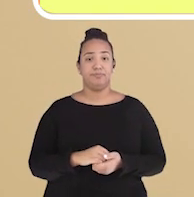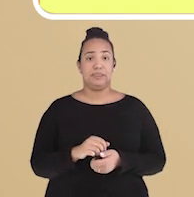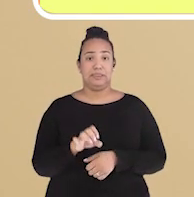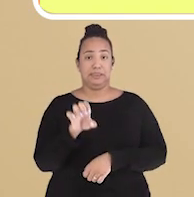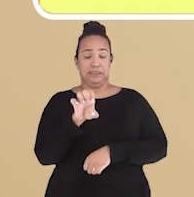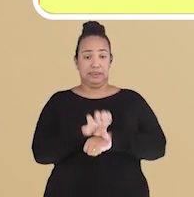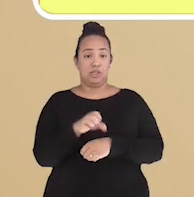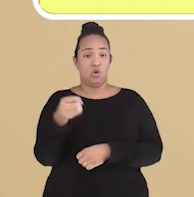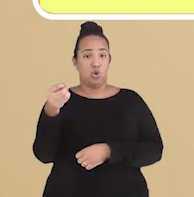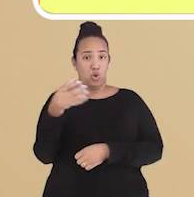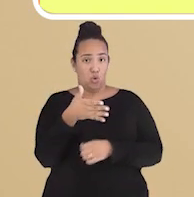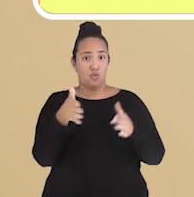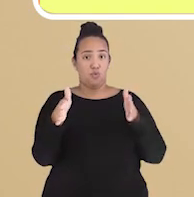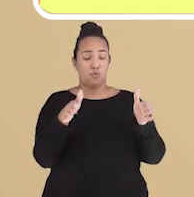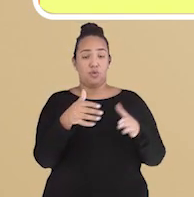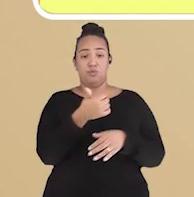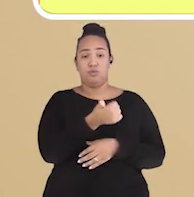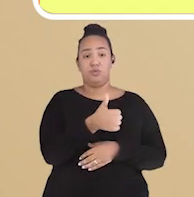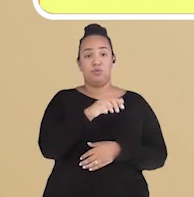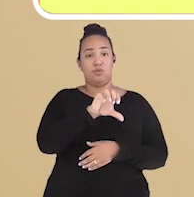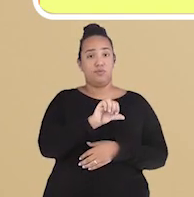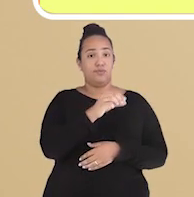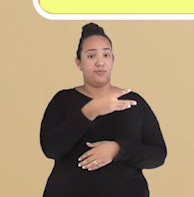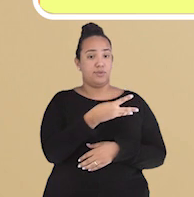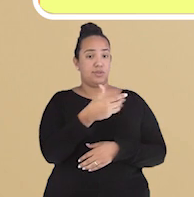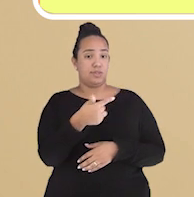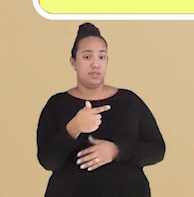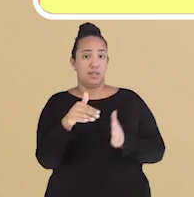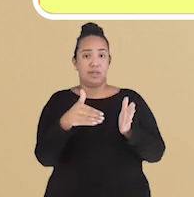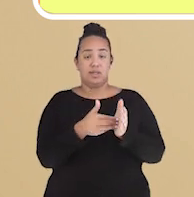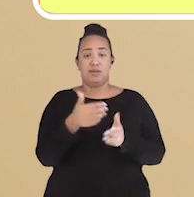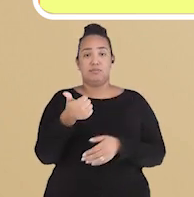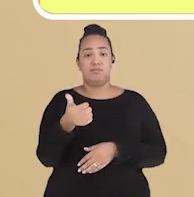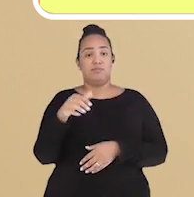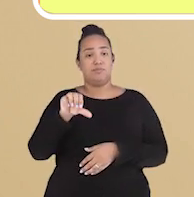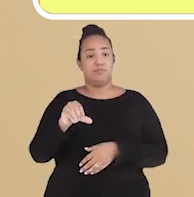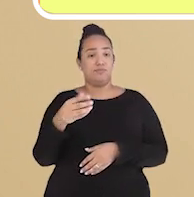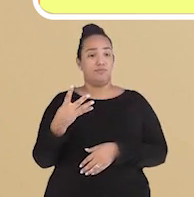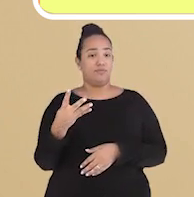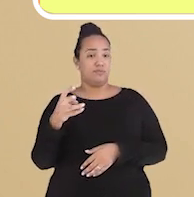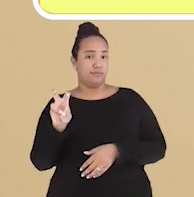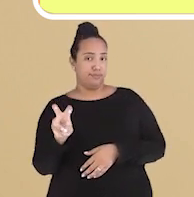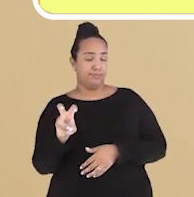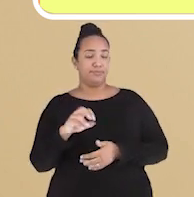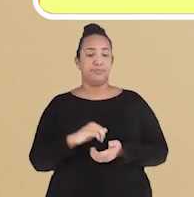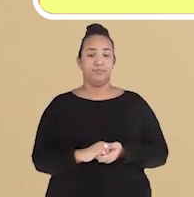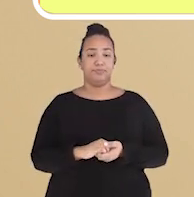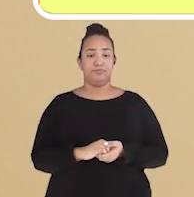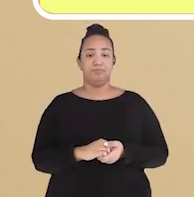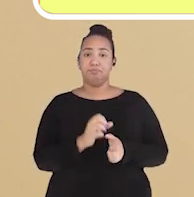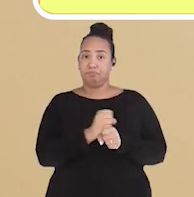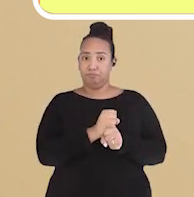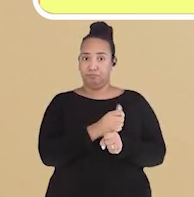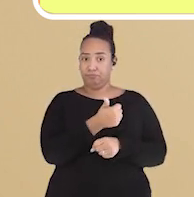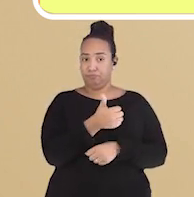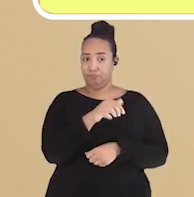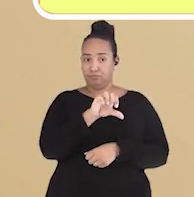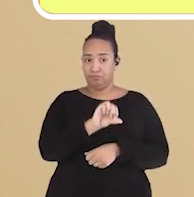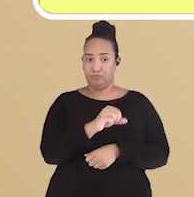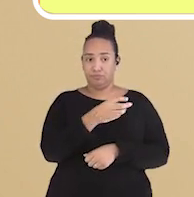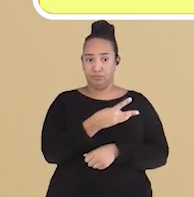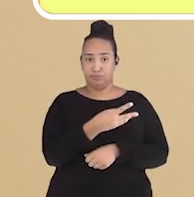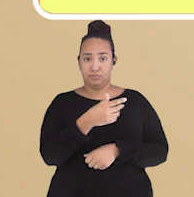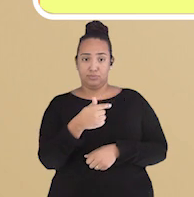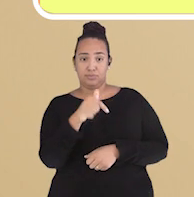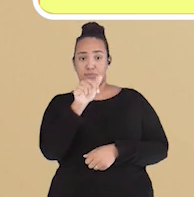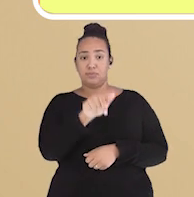durante 1937 a 1945. Em 1937, Getúlio Vargas outorgou a